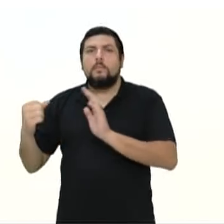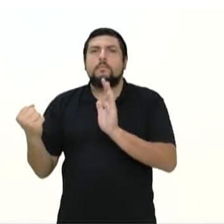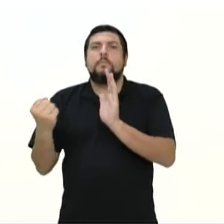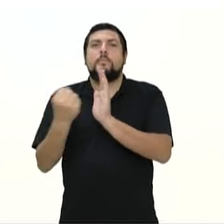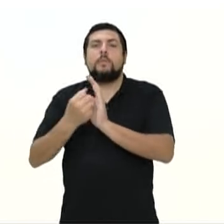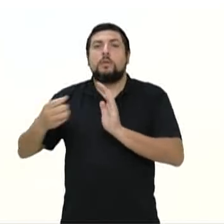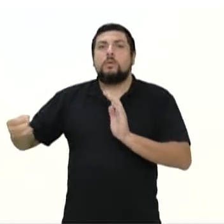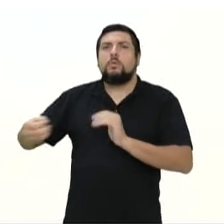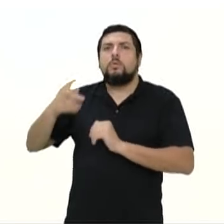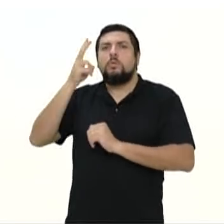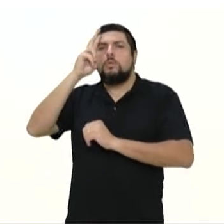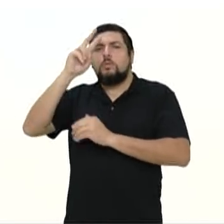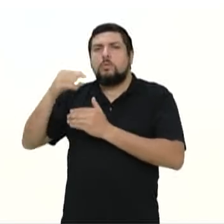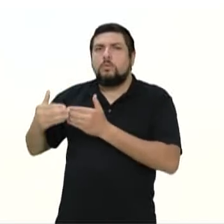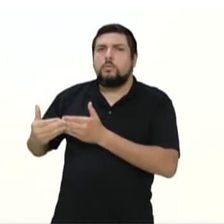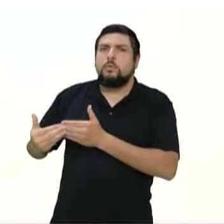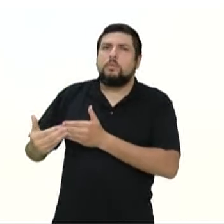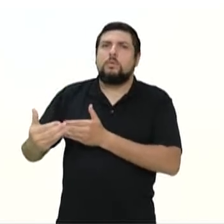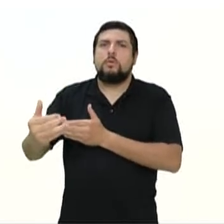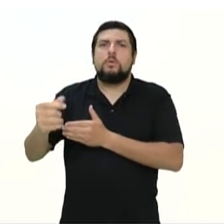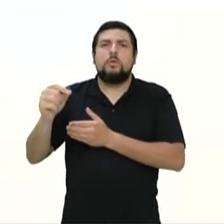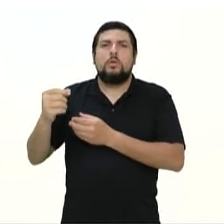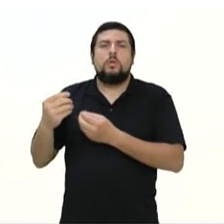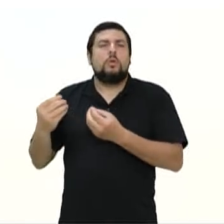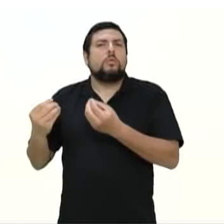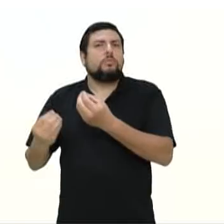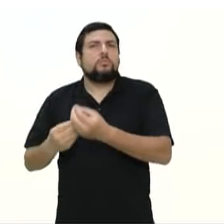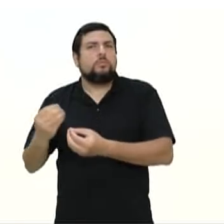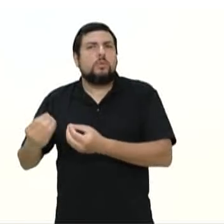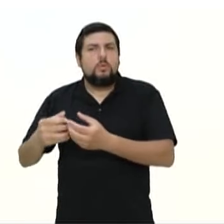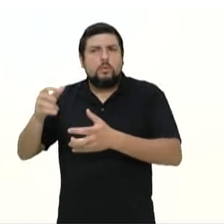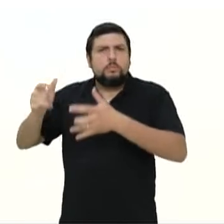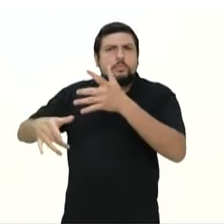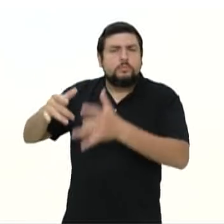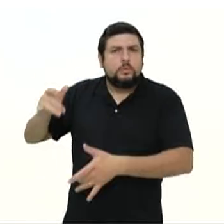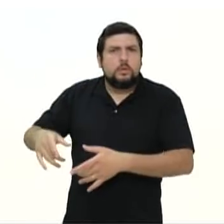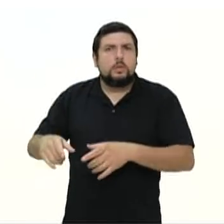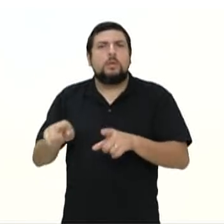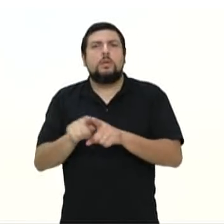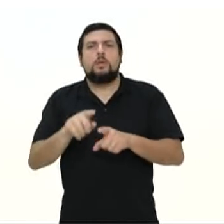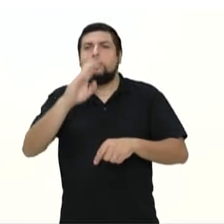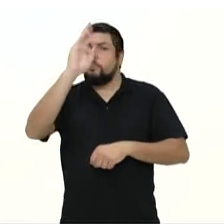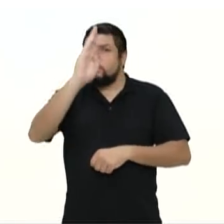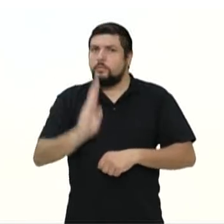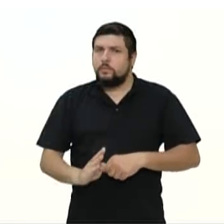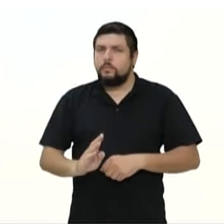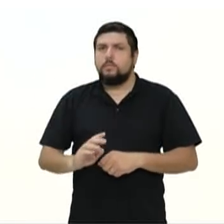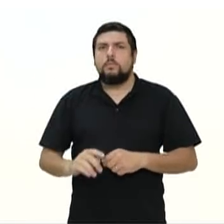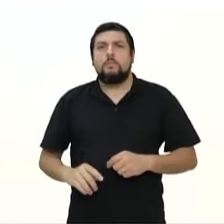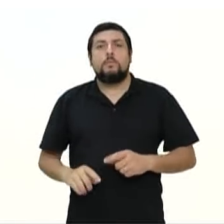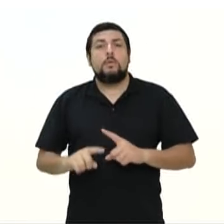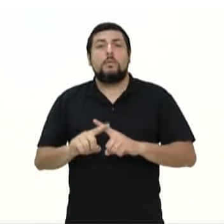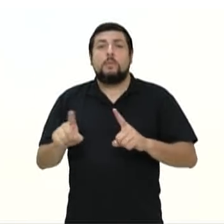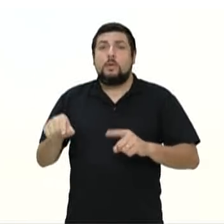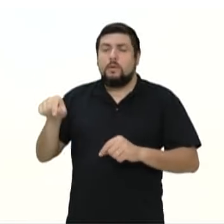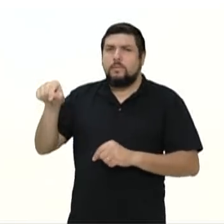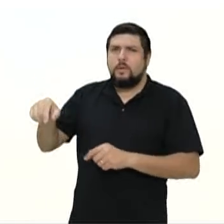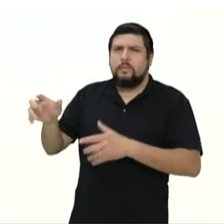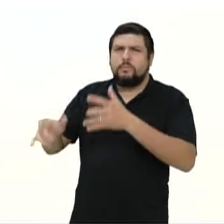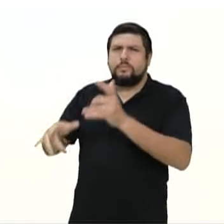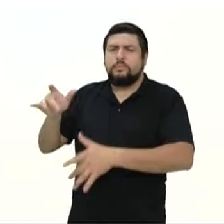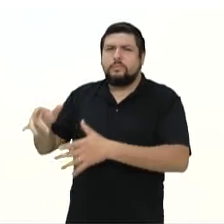gestão de resíduos na região e no Brasil, mas sem perder de vista a imensa